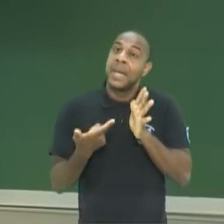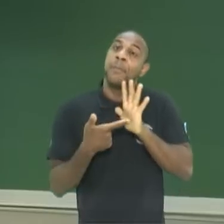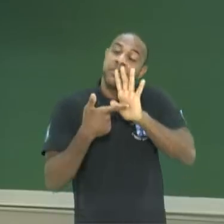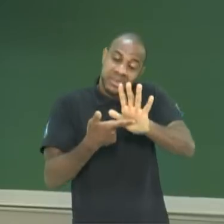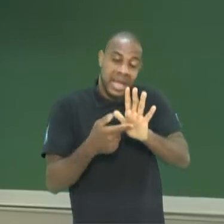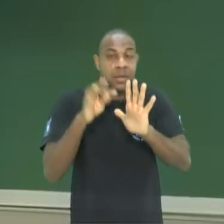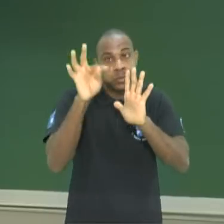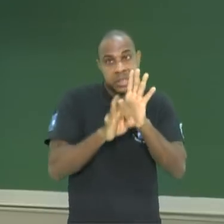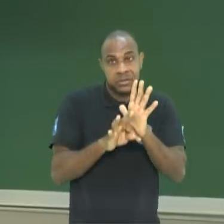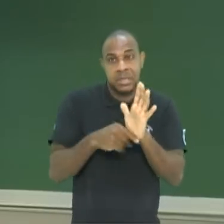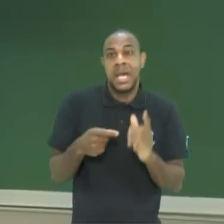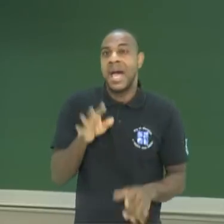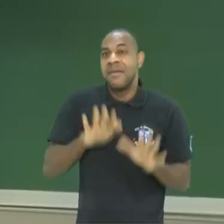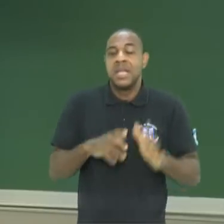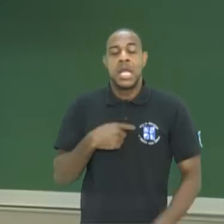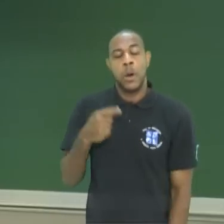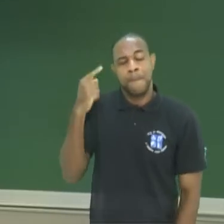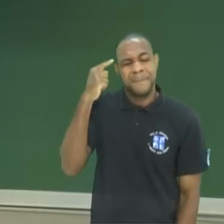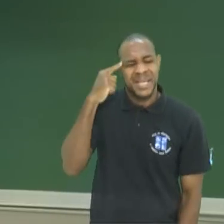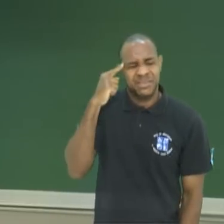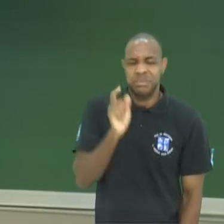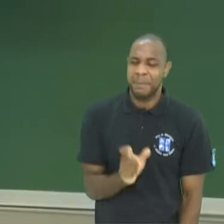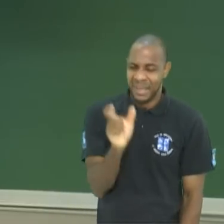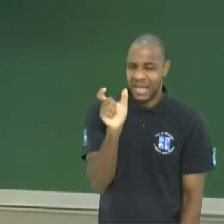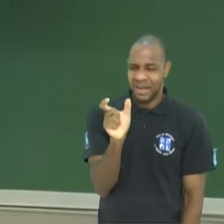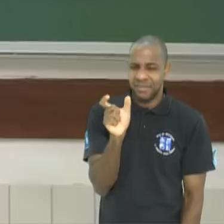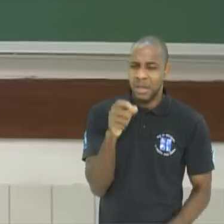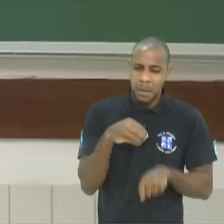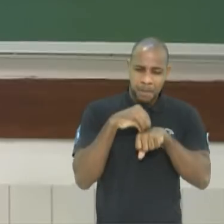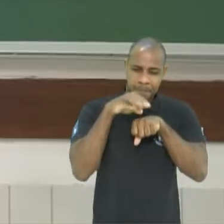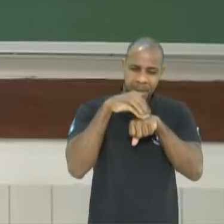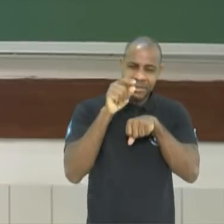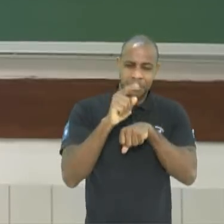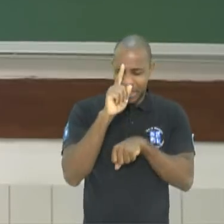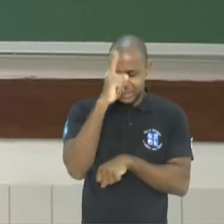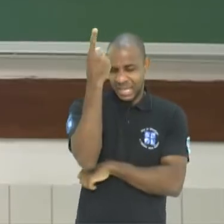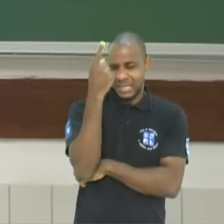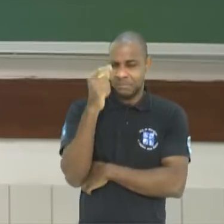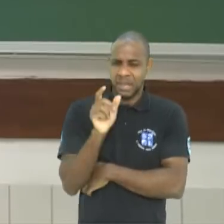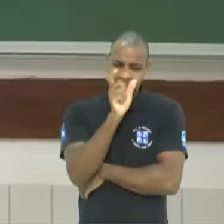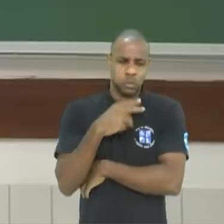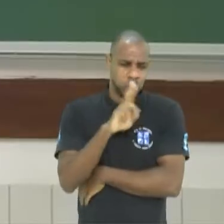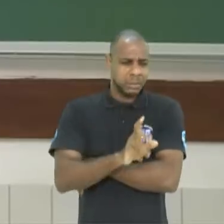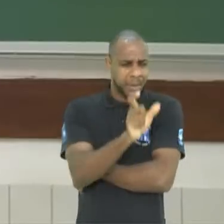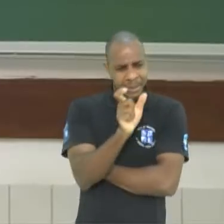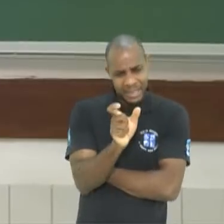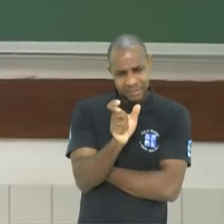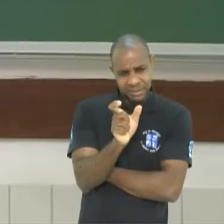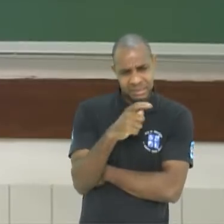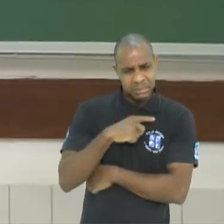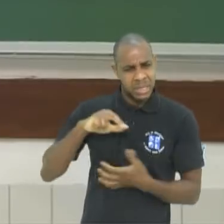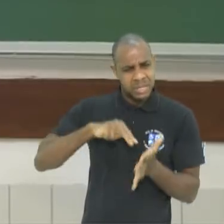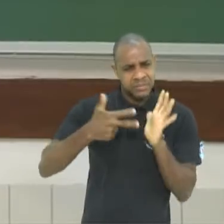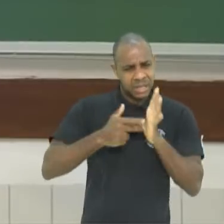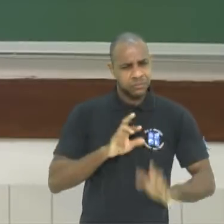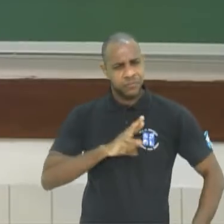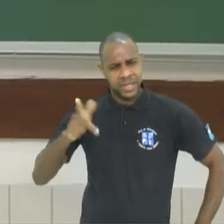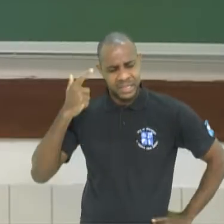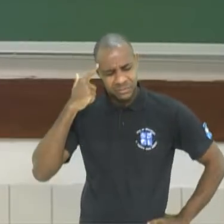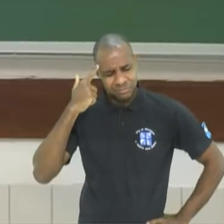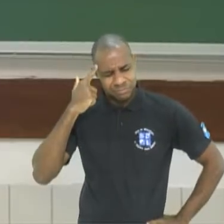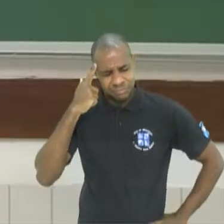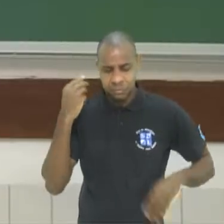penso numa palavra, né, quero passar uma ideia, então vou usar uma palavra. Mas aquela palavra tem uma outra ideia, por isso que é importante a